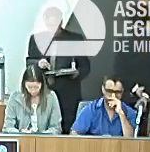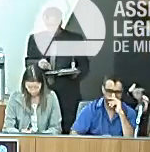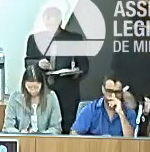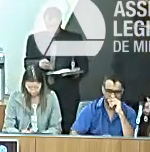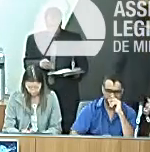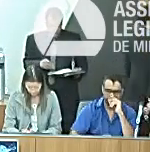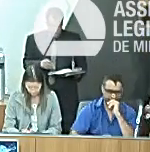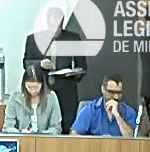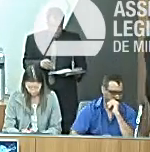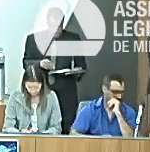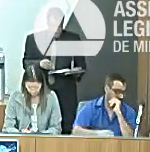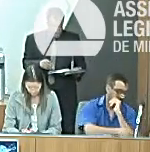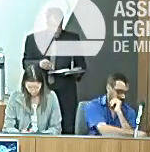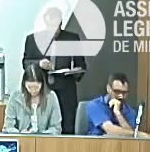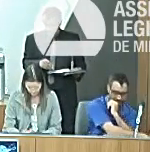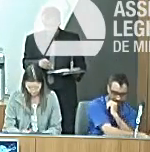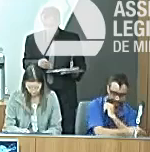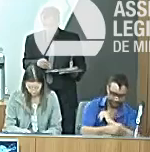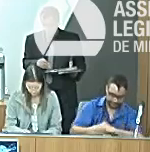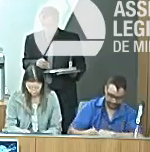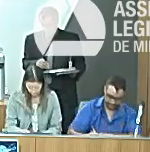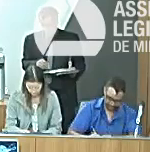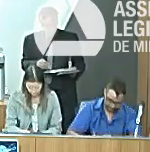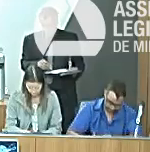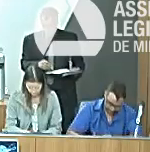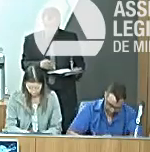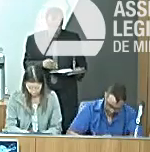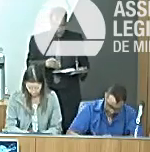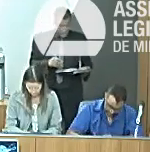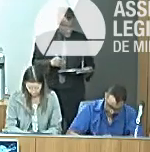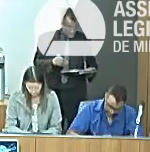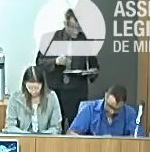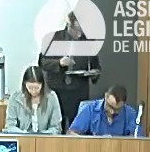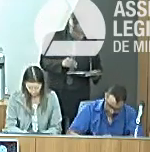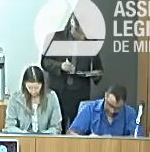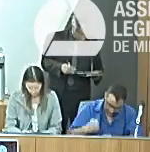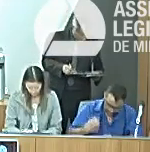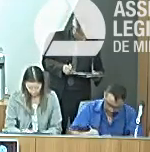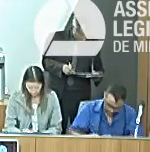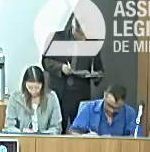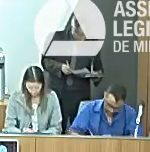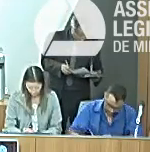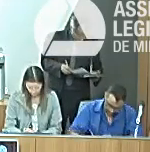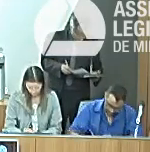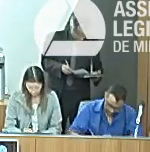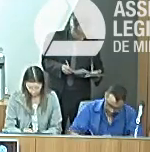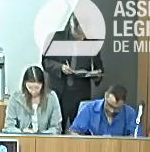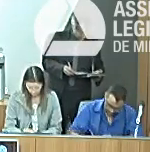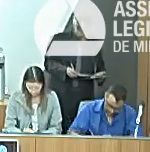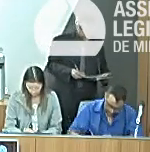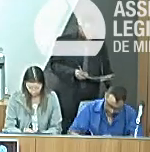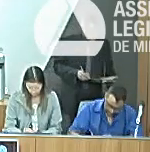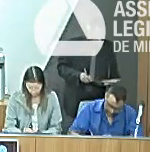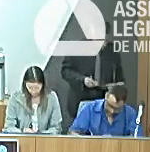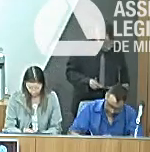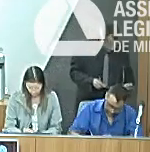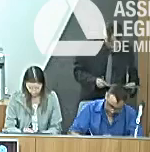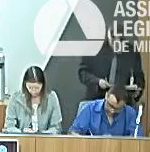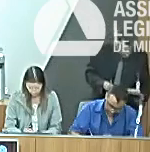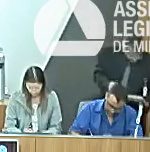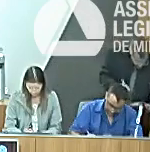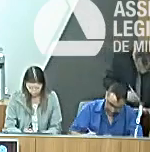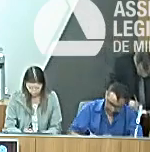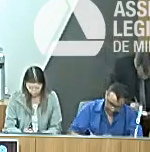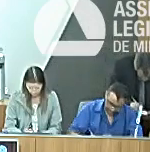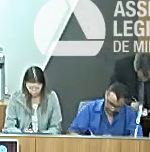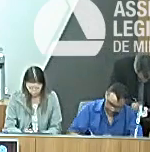acontecendo no âmbito das forças de segurança pública que é preciso fazer o debate é preciso encarar o problema